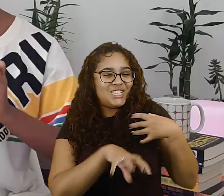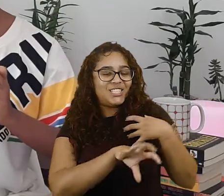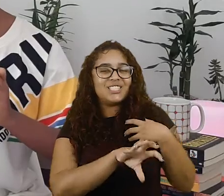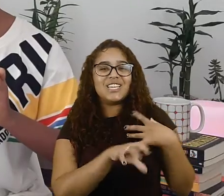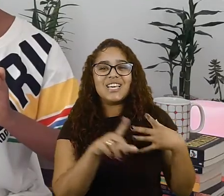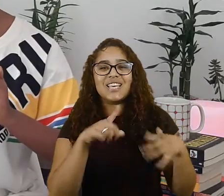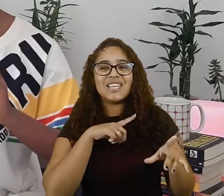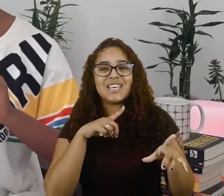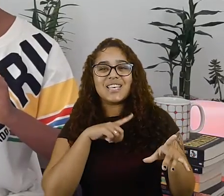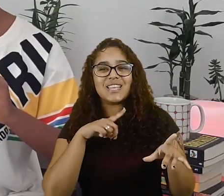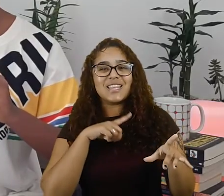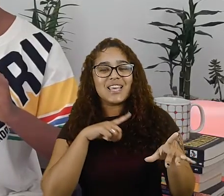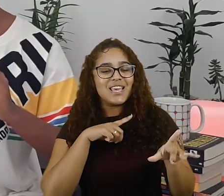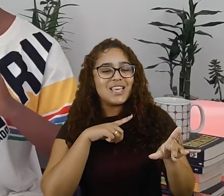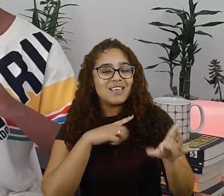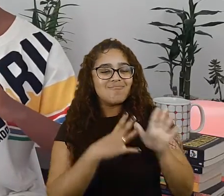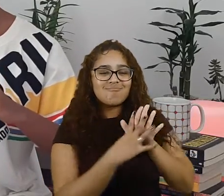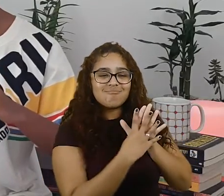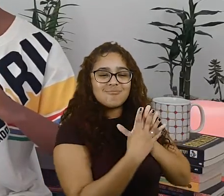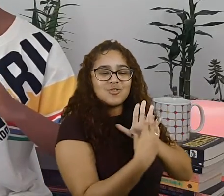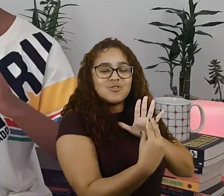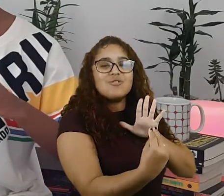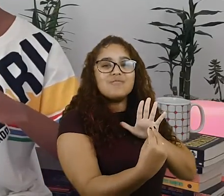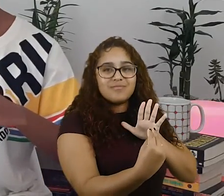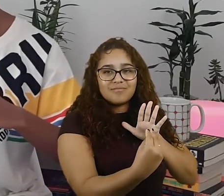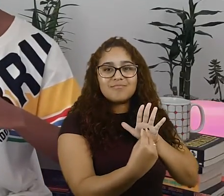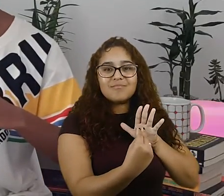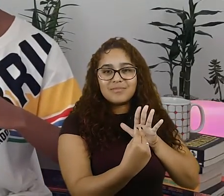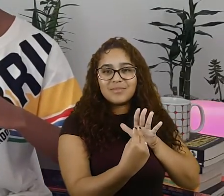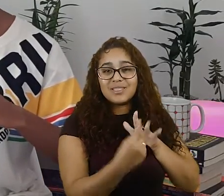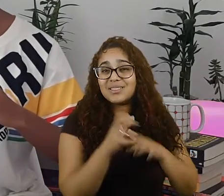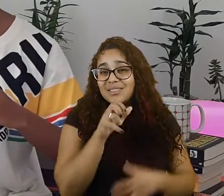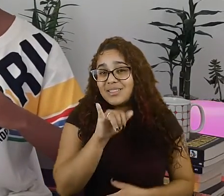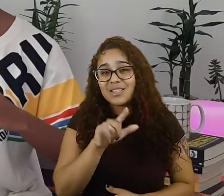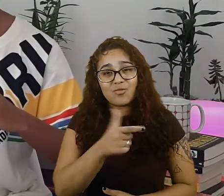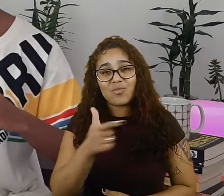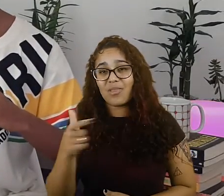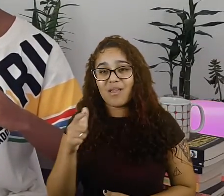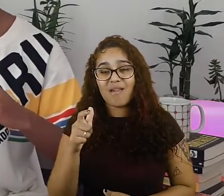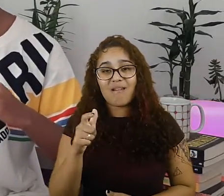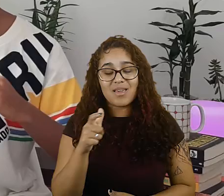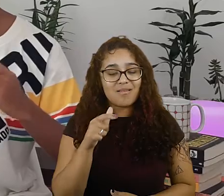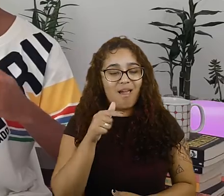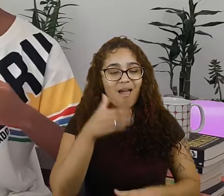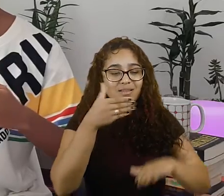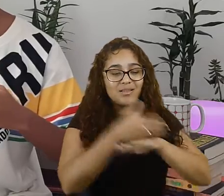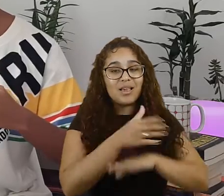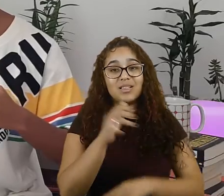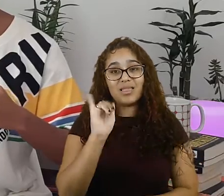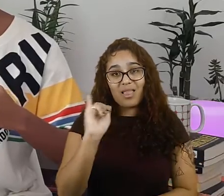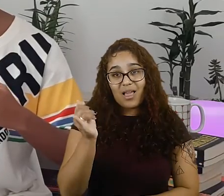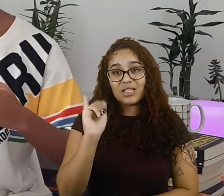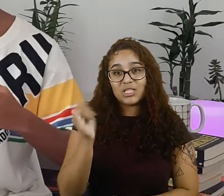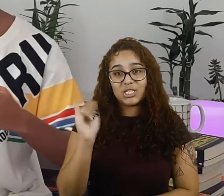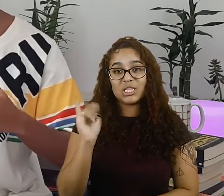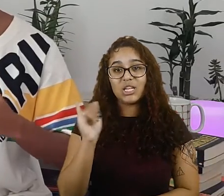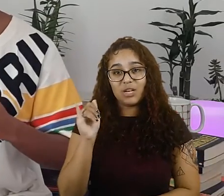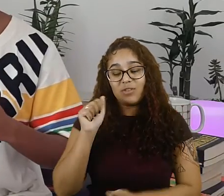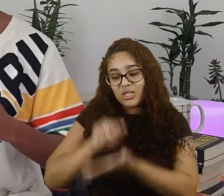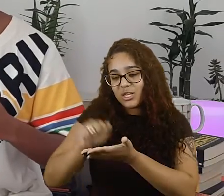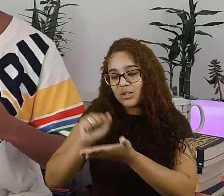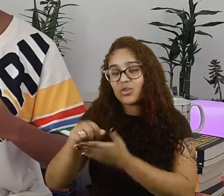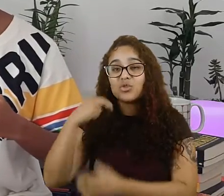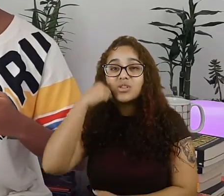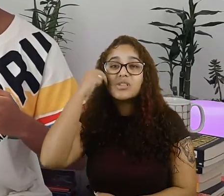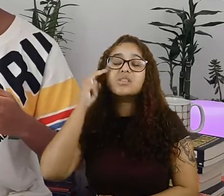uma subjetividade, ter uma psique fortalecida sem acessar narrativas de escritoras e